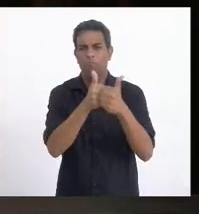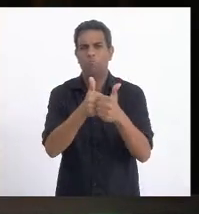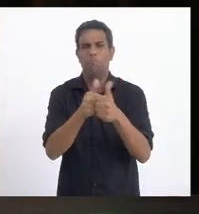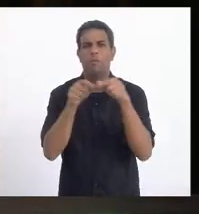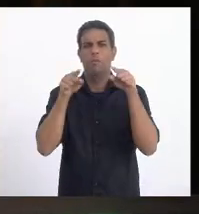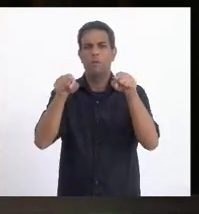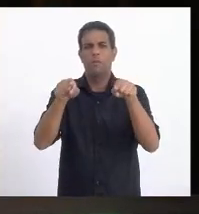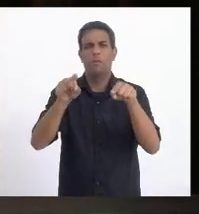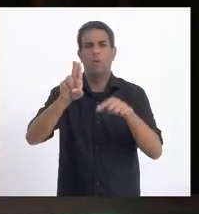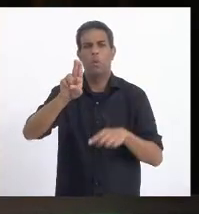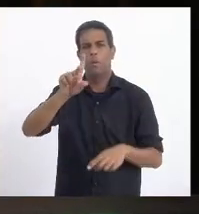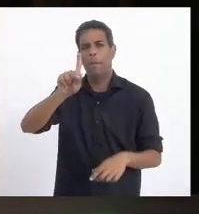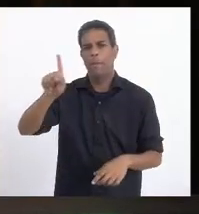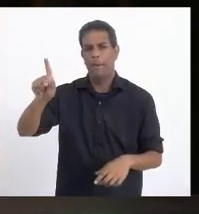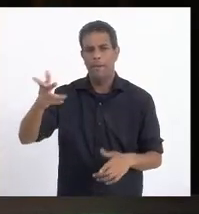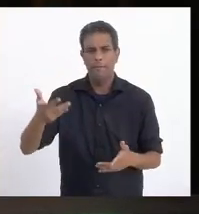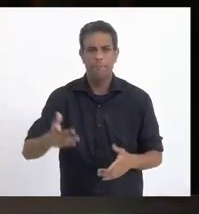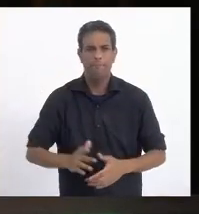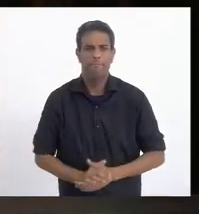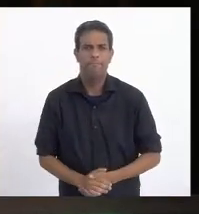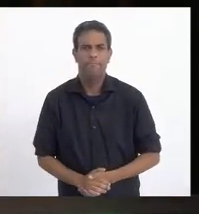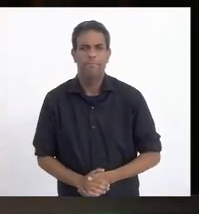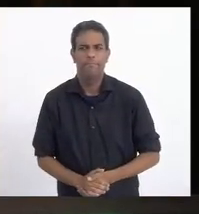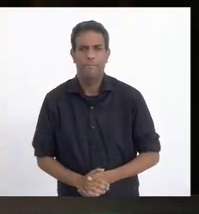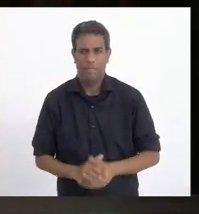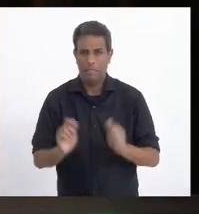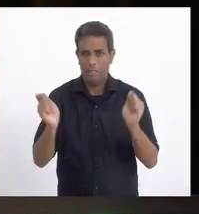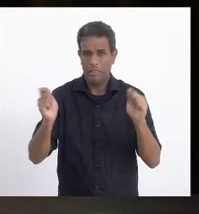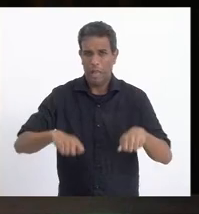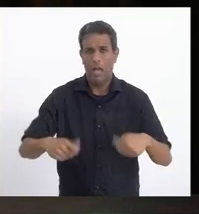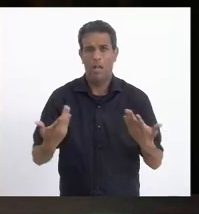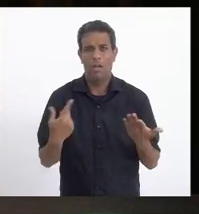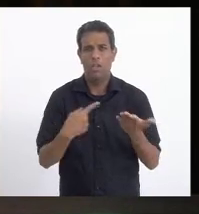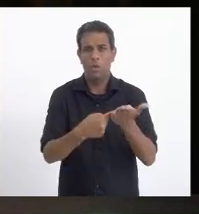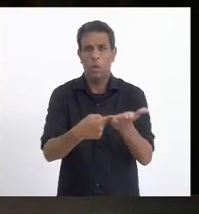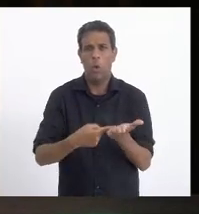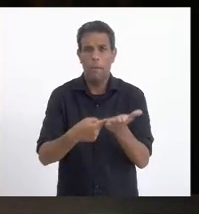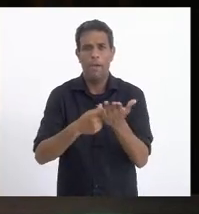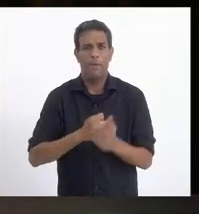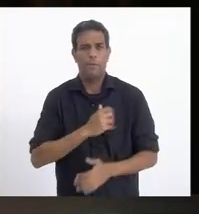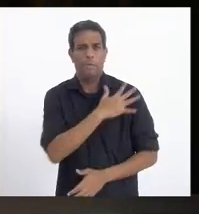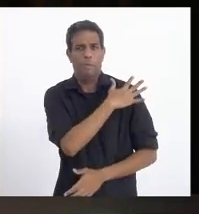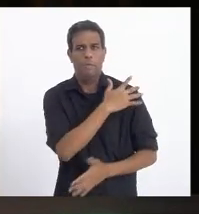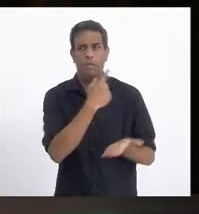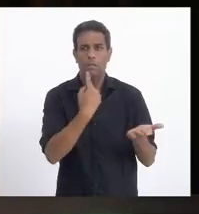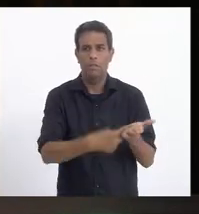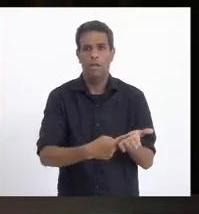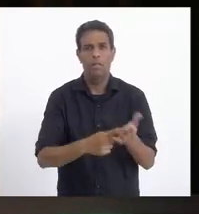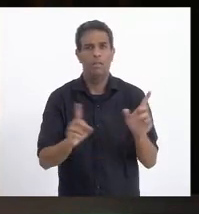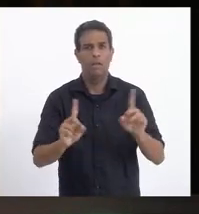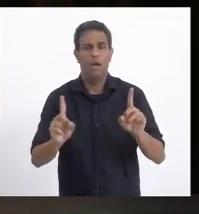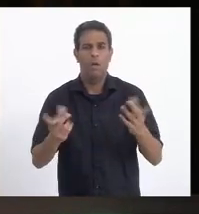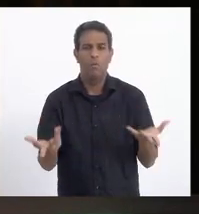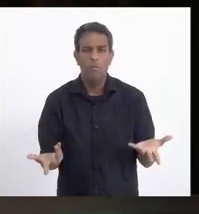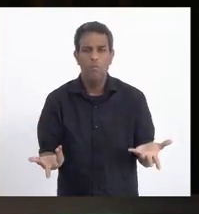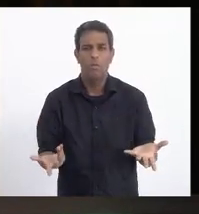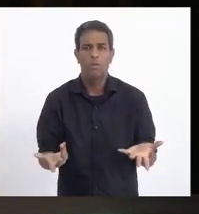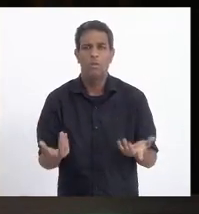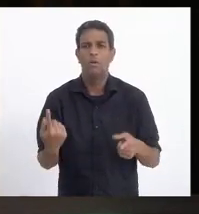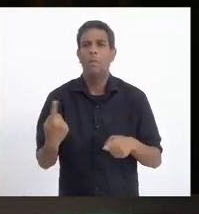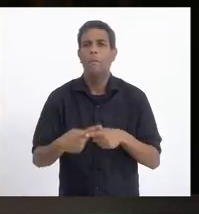vamos lá em cima na UPP não dá para ir da Coronel para ir e não dá